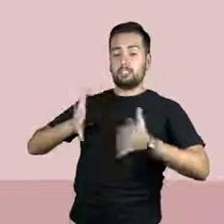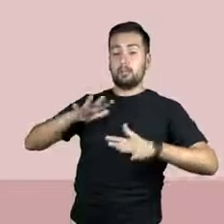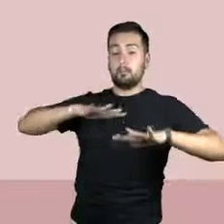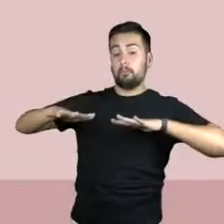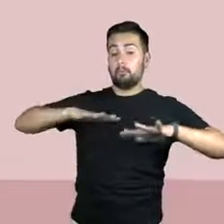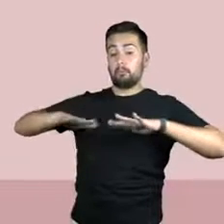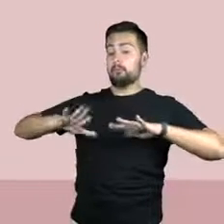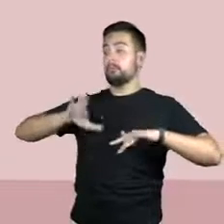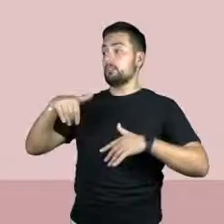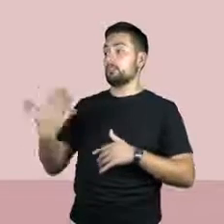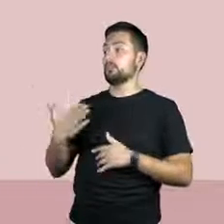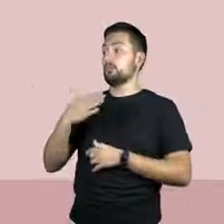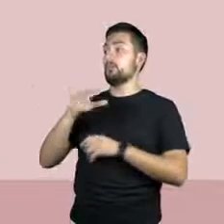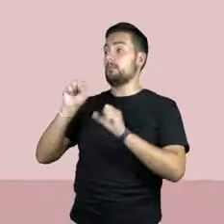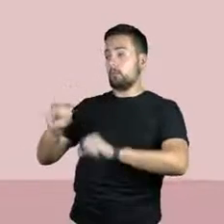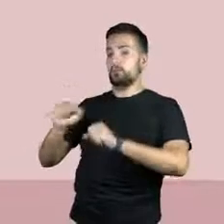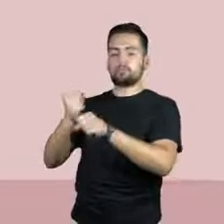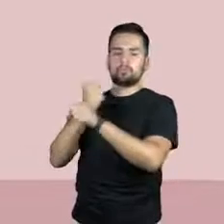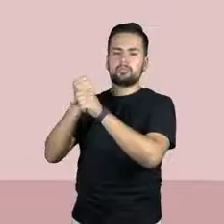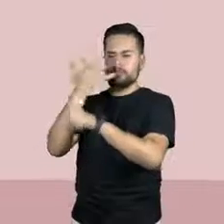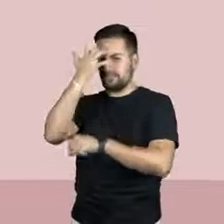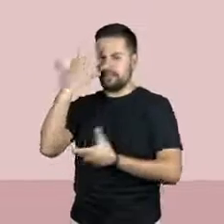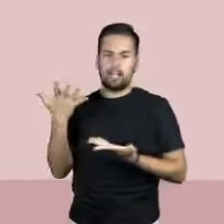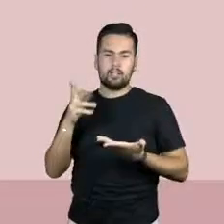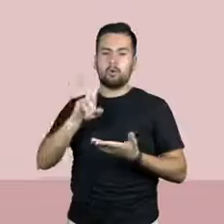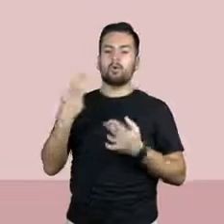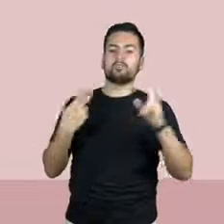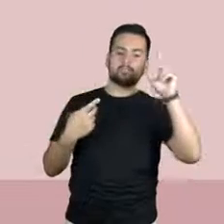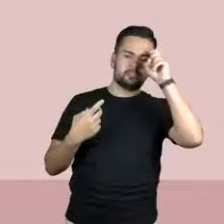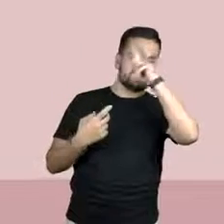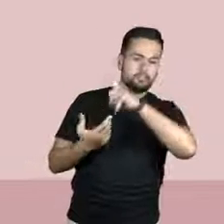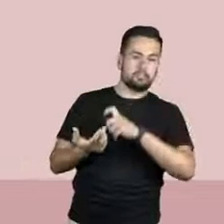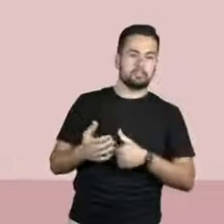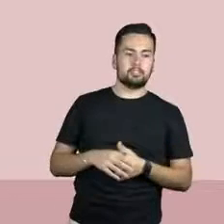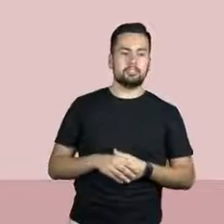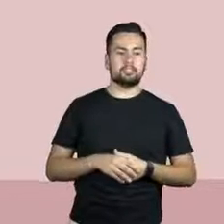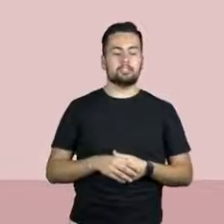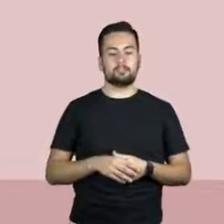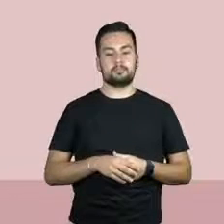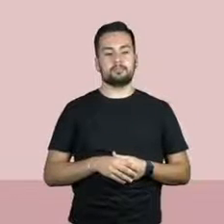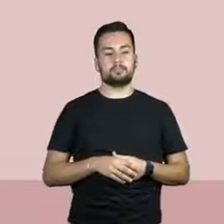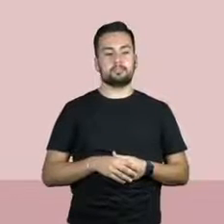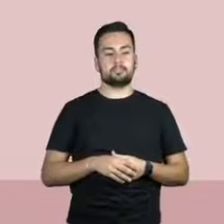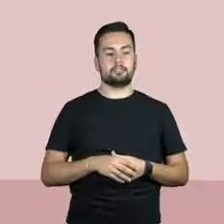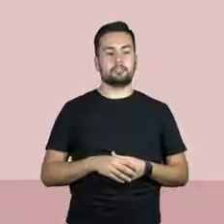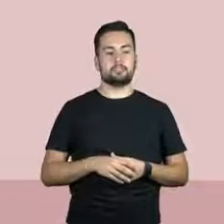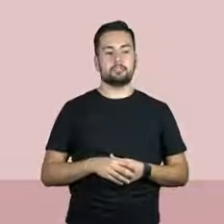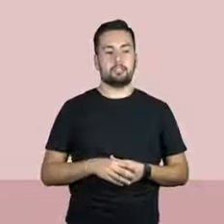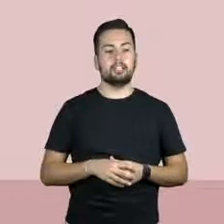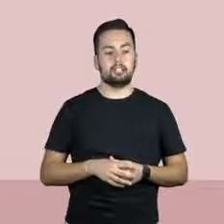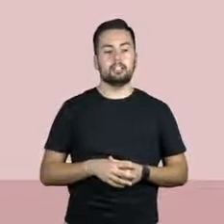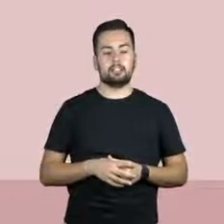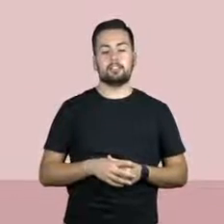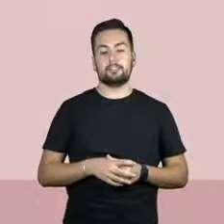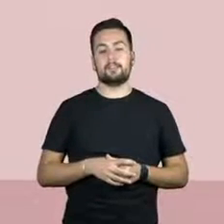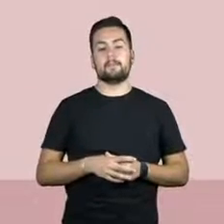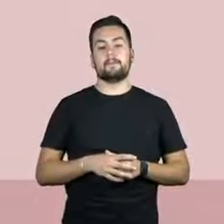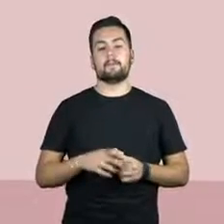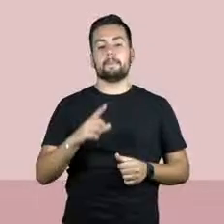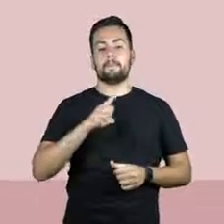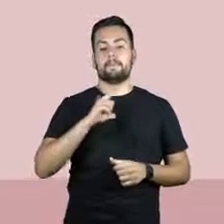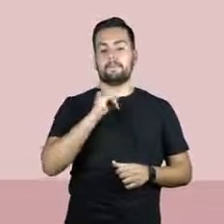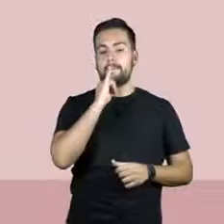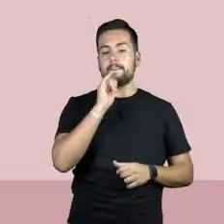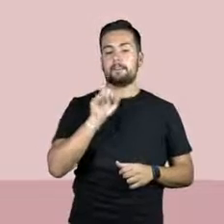à infraestrutura, por exemplo, né? Aqui na imagem a gente tem um exemplo de contenção, tá? De um talude, e aqui é um